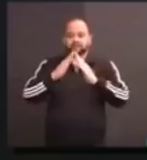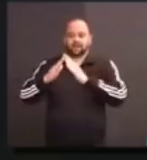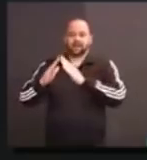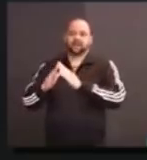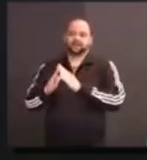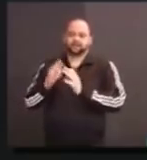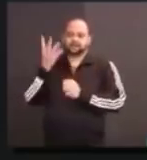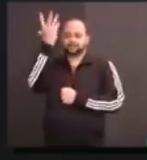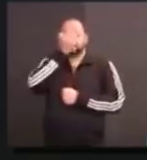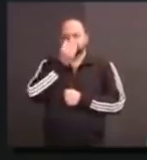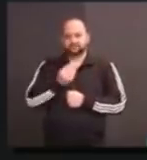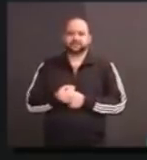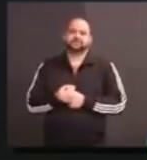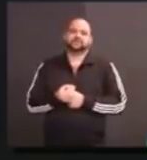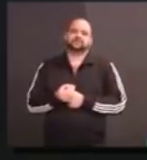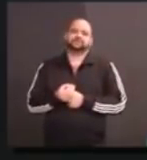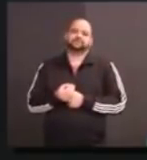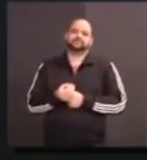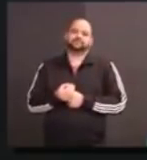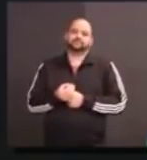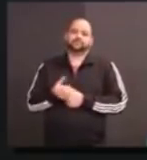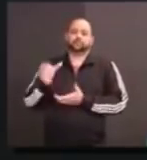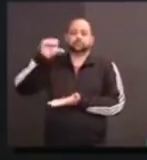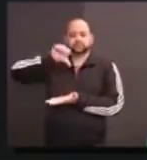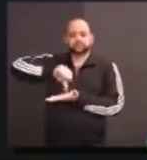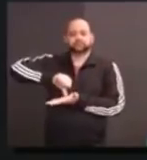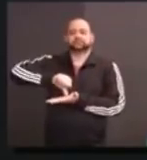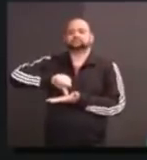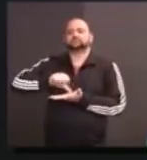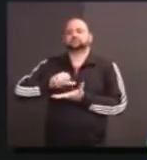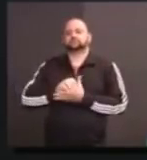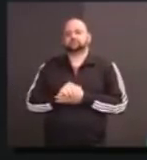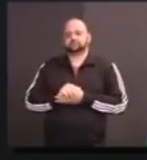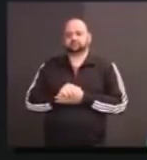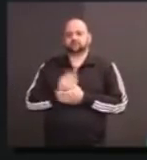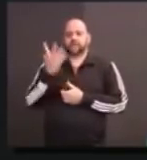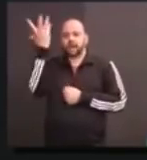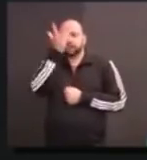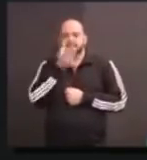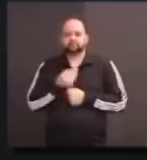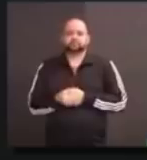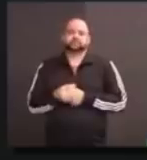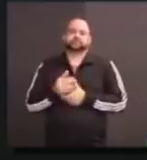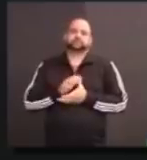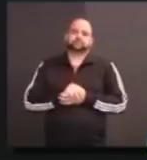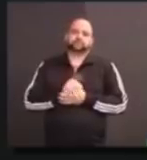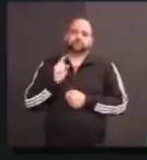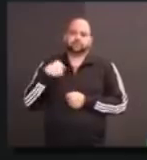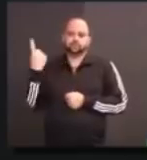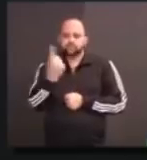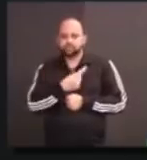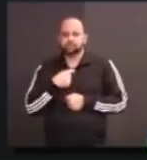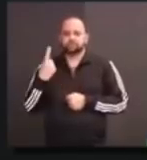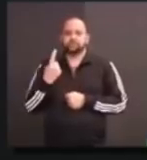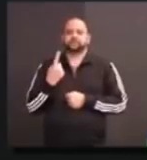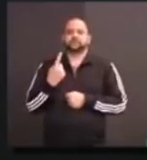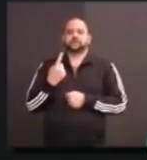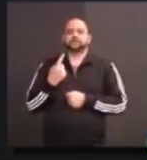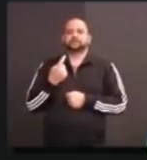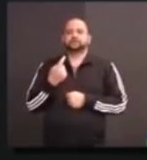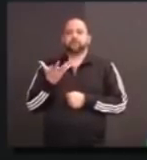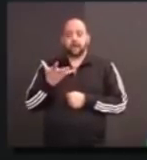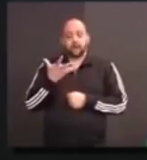espíritas, nos centros espíritas. E nós somos a favor,